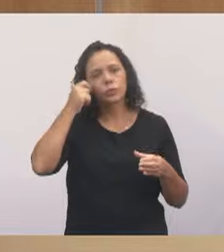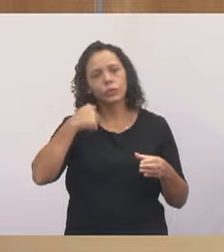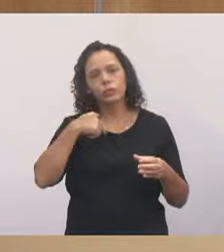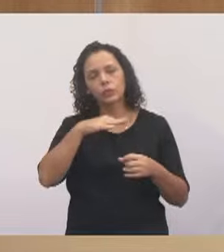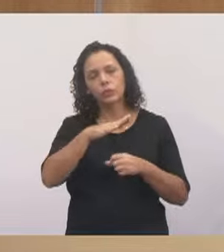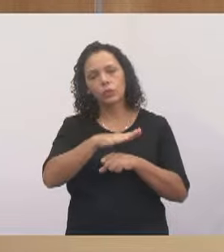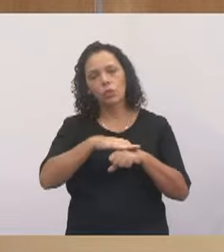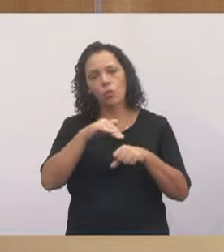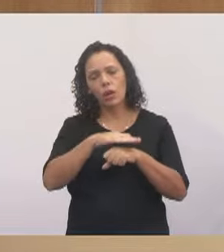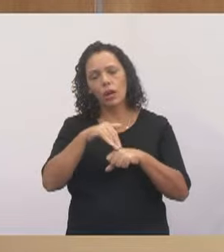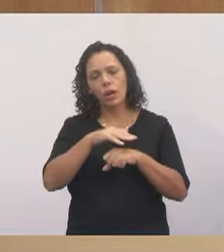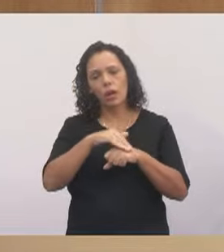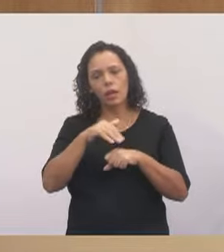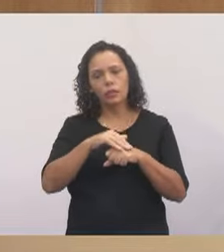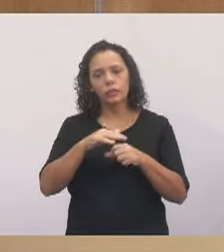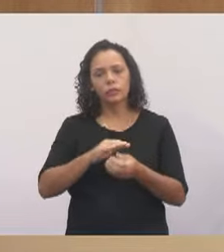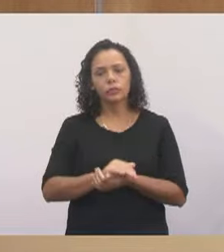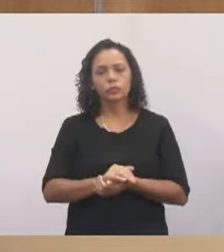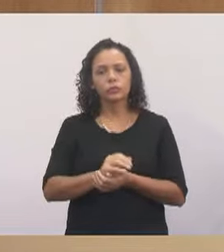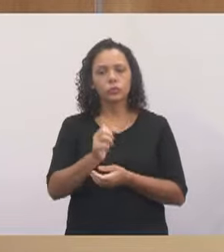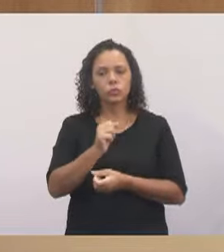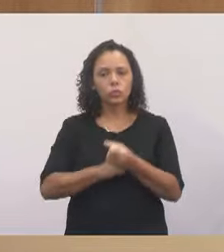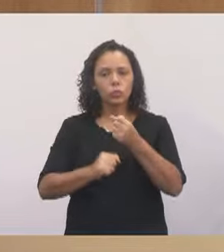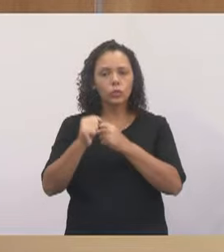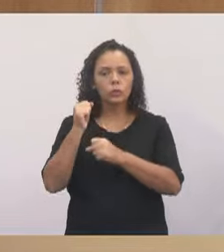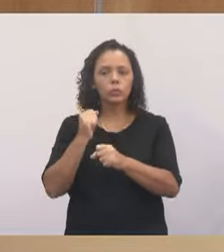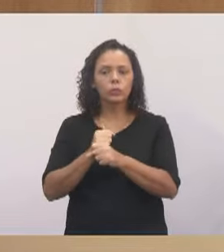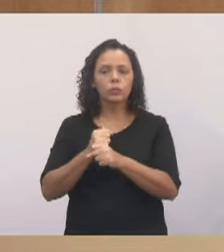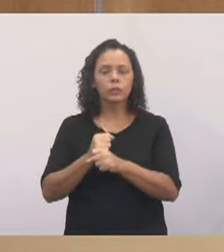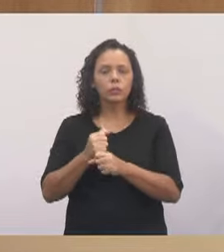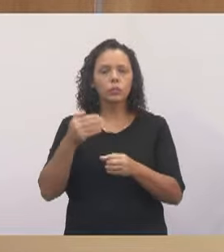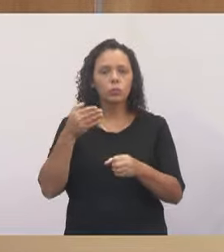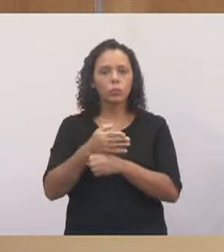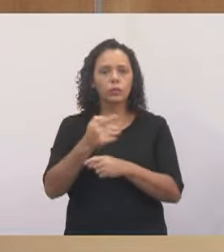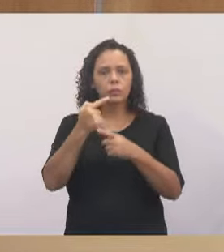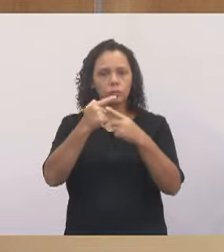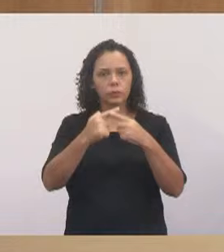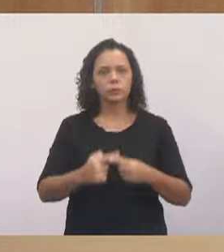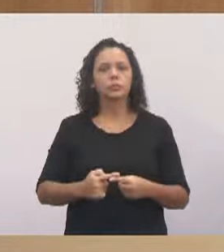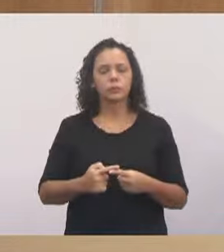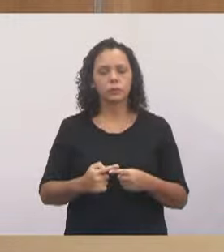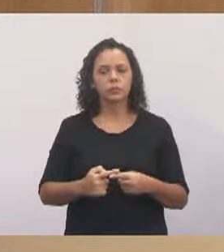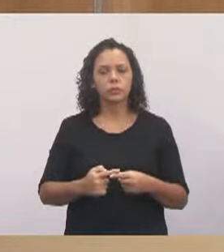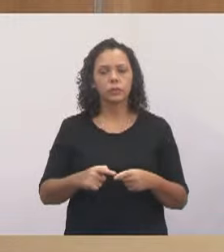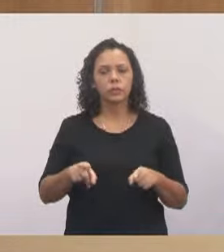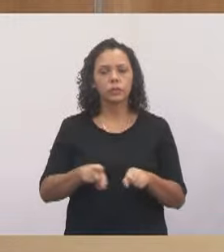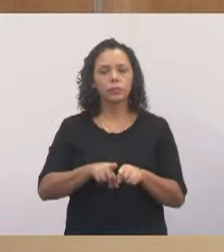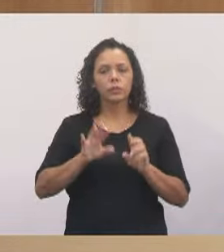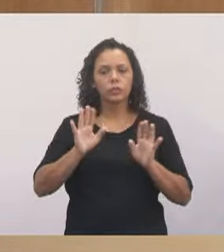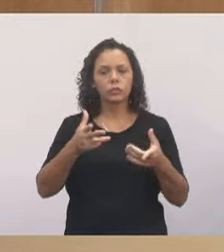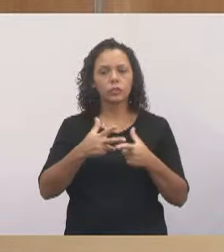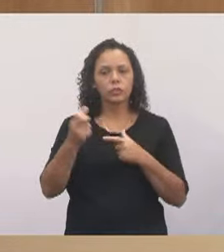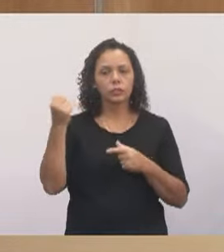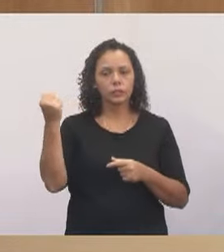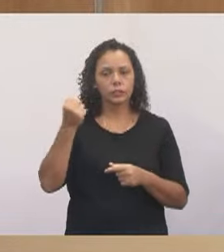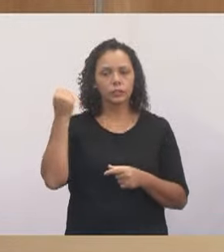ué, e o ano retrasado fui campeão no Flamenguinho, hein? Tem lá, tá lá no meu gabinete a foto, né? Então, para mim é sempre